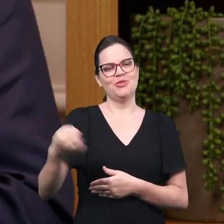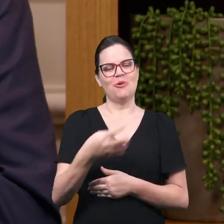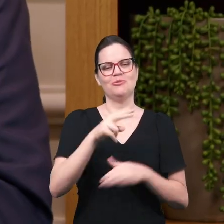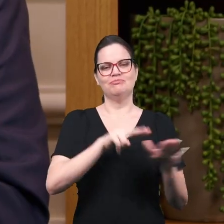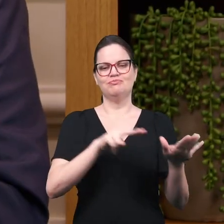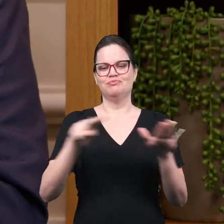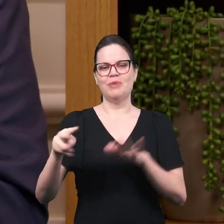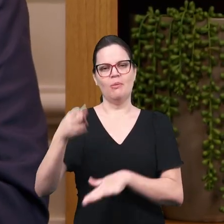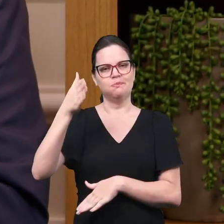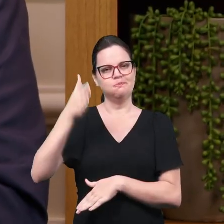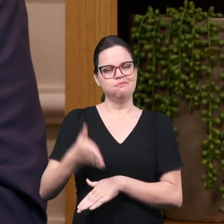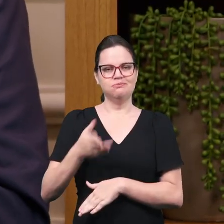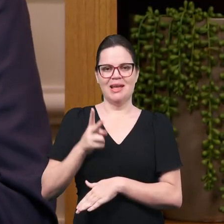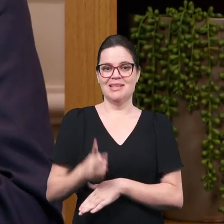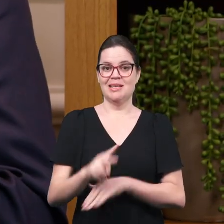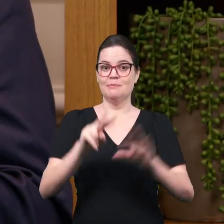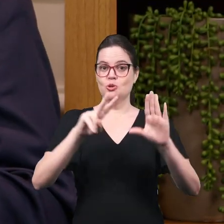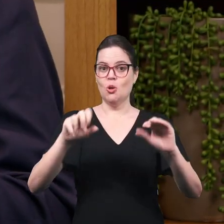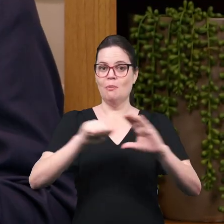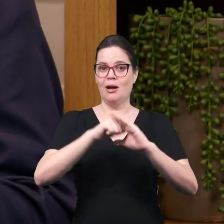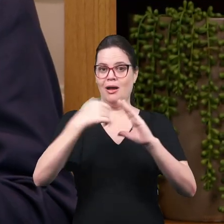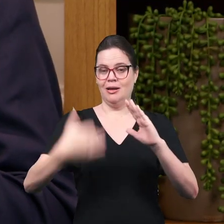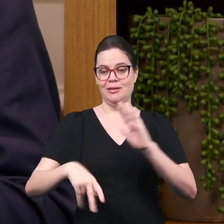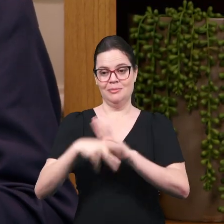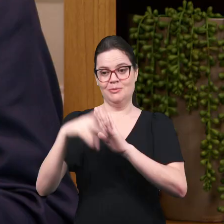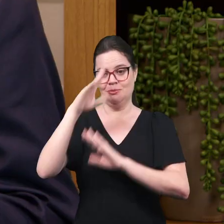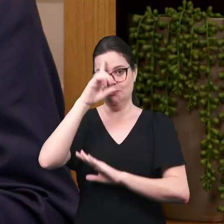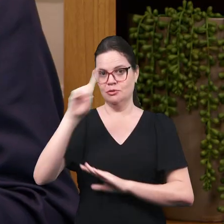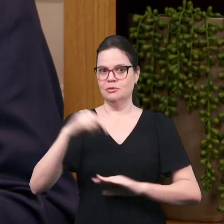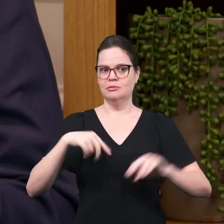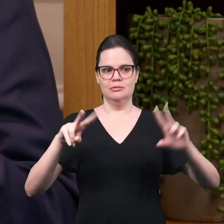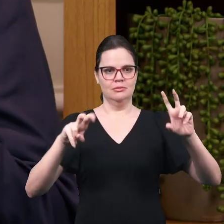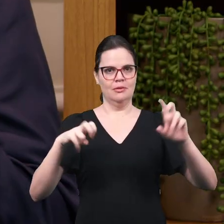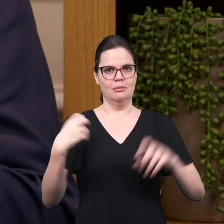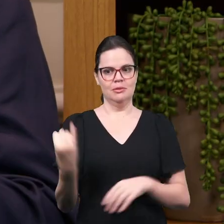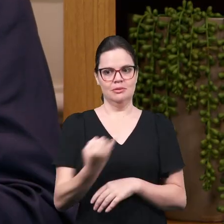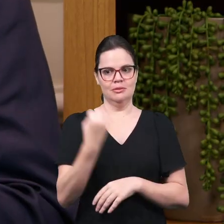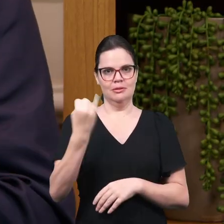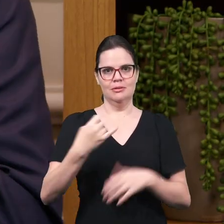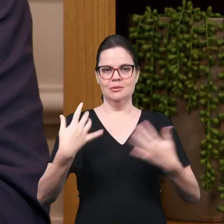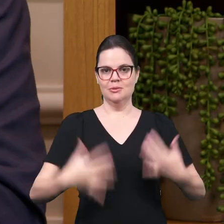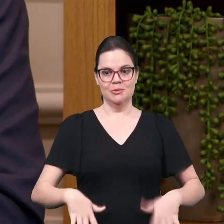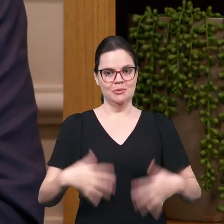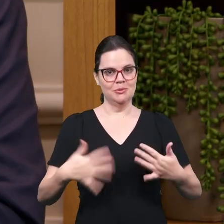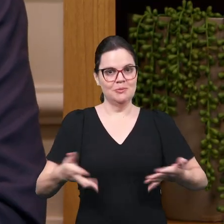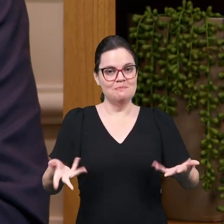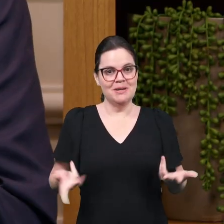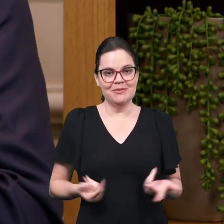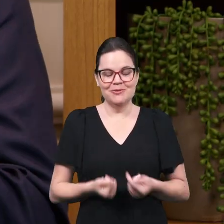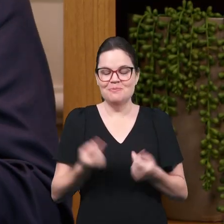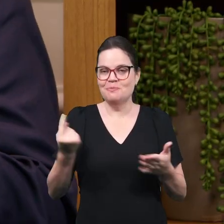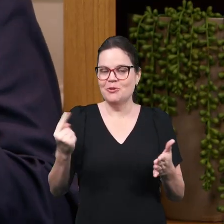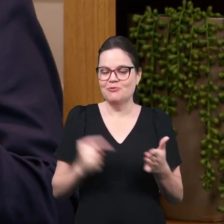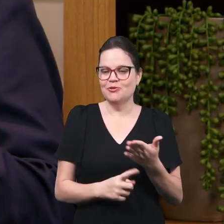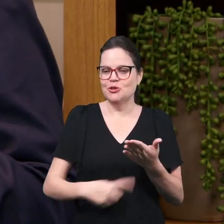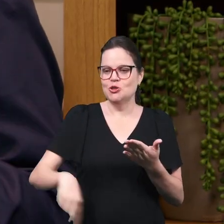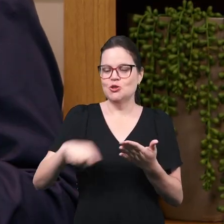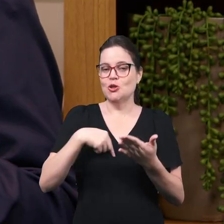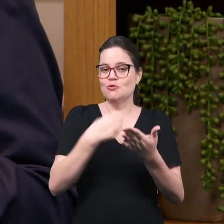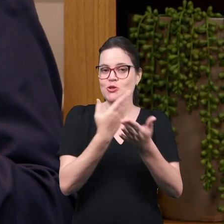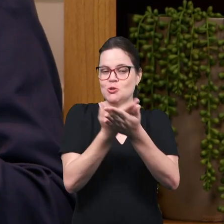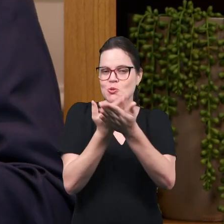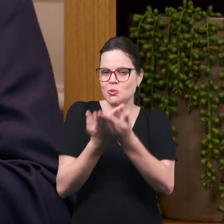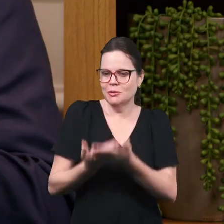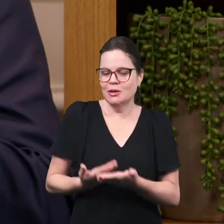programa Atributos de Deus, um tema fascinante, envolvente, profundo, onde nós vamos